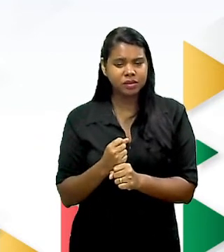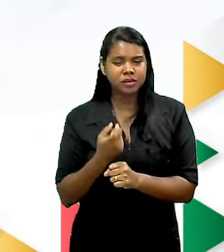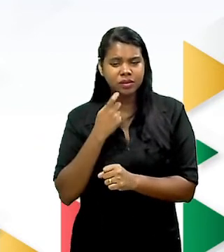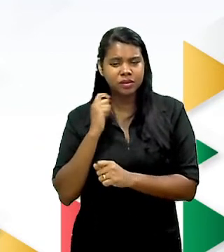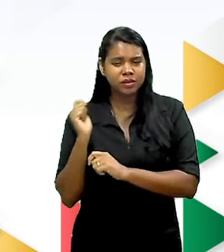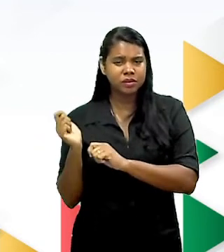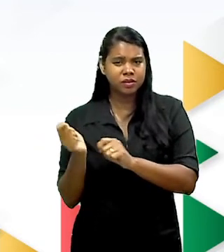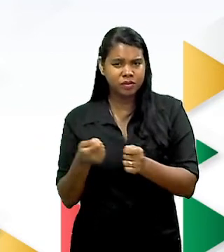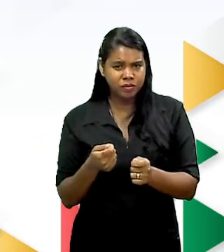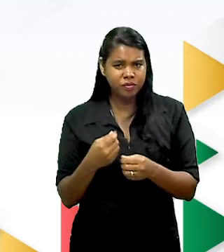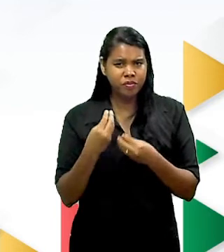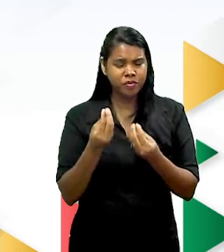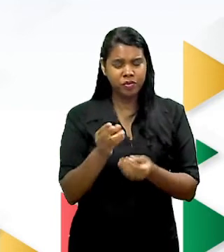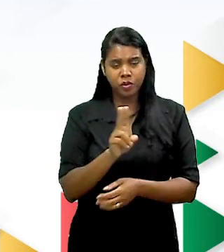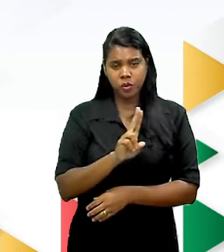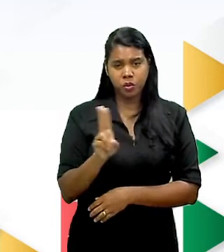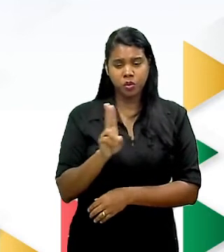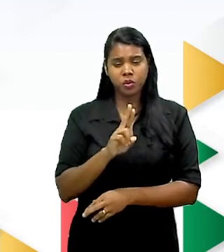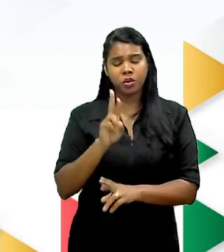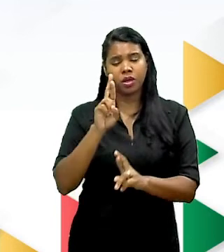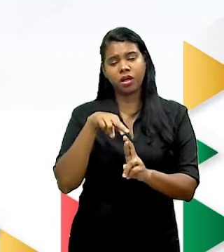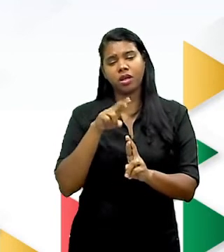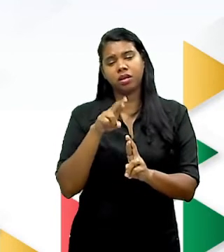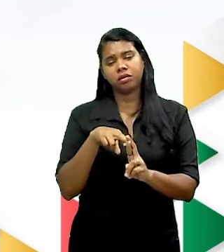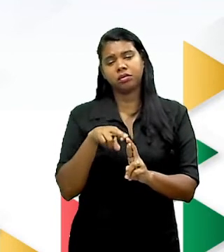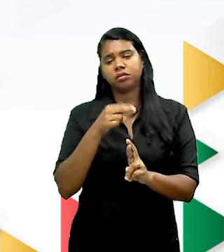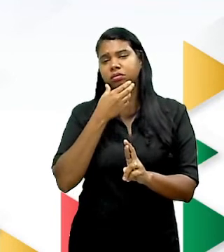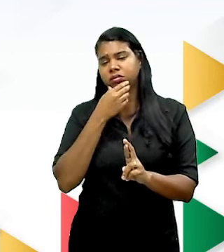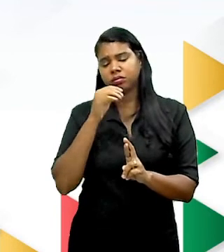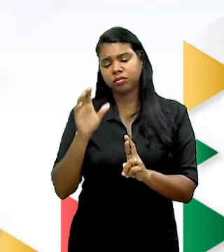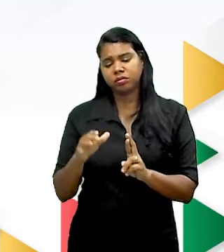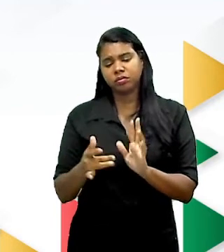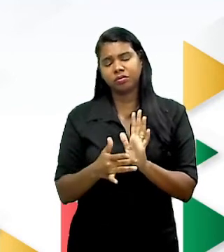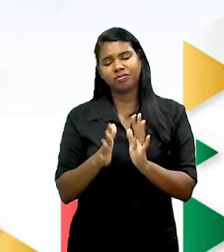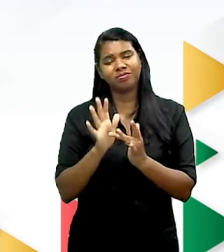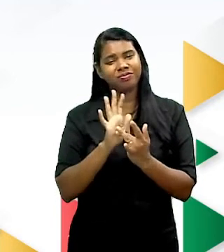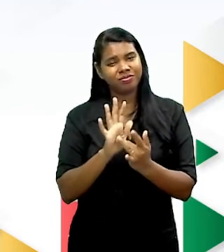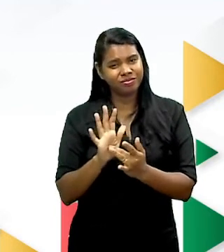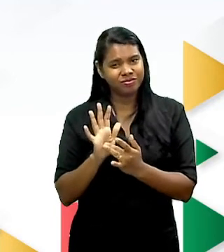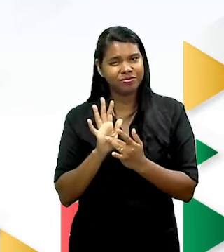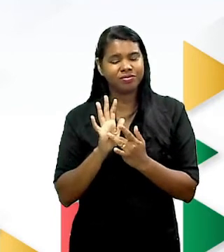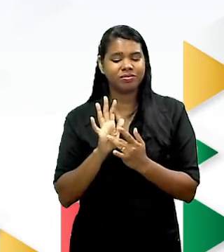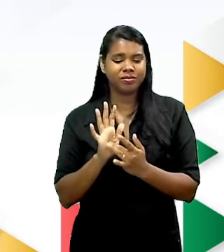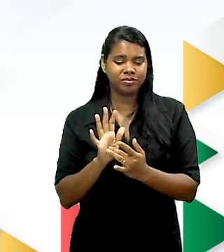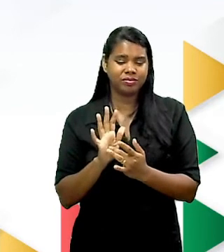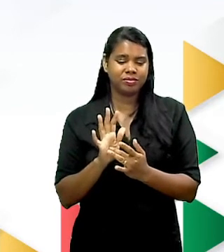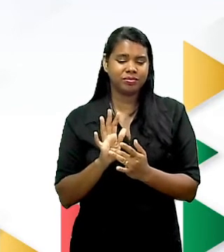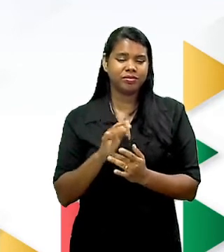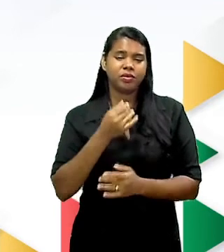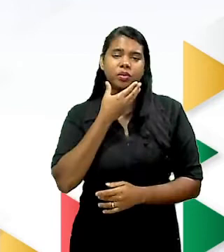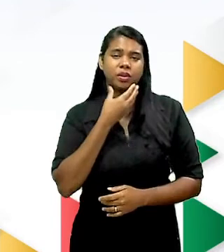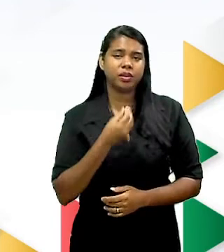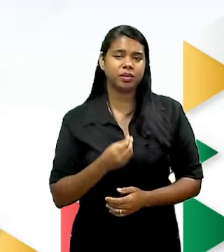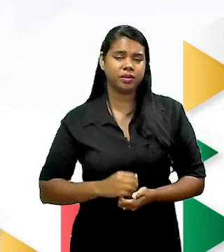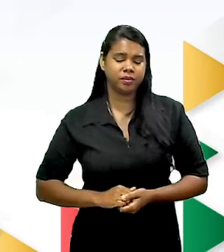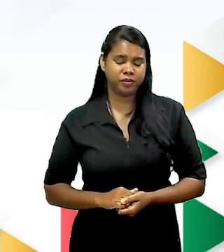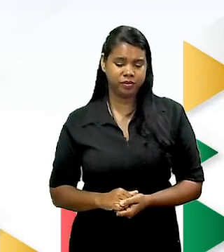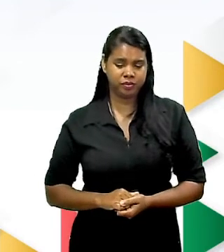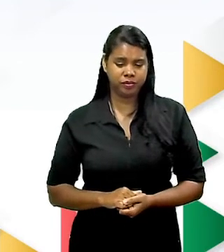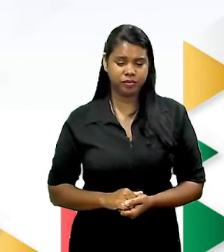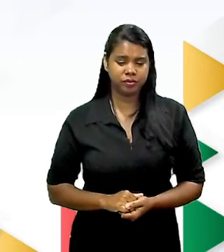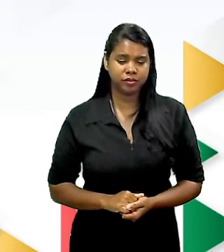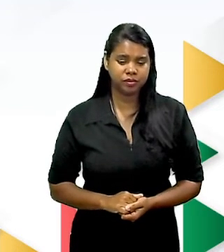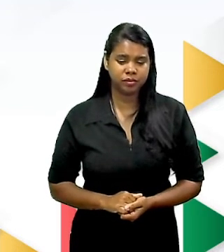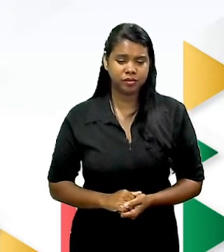El Ninho em referência ao menino Jesus, principal figura representativa do Natal.